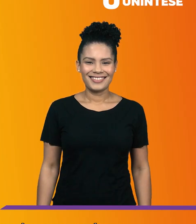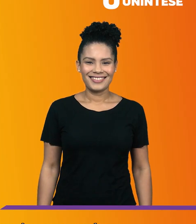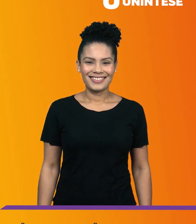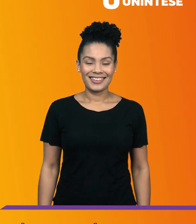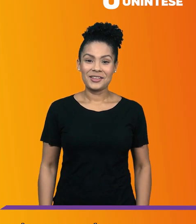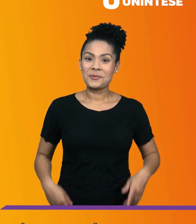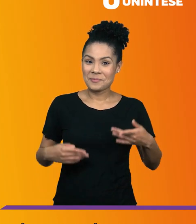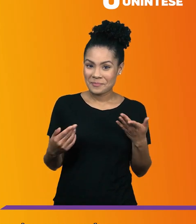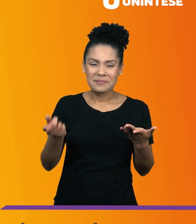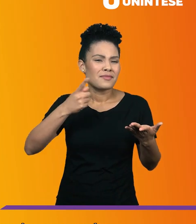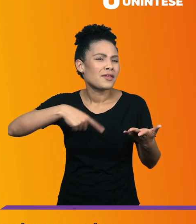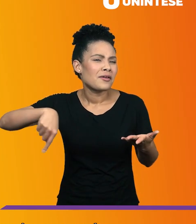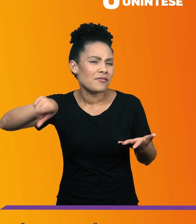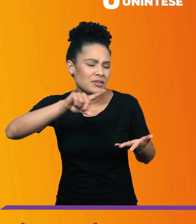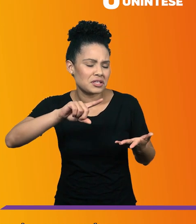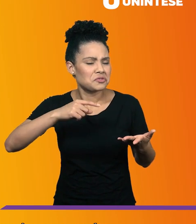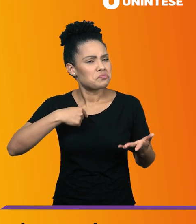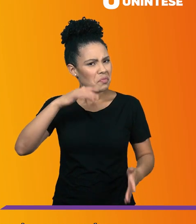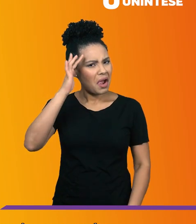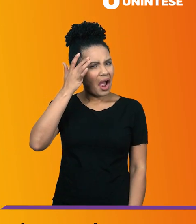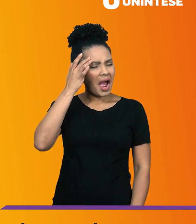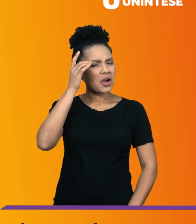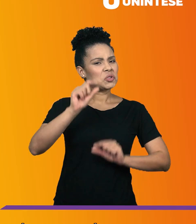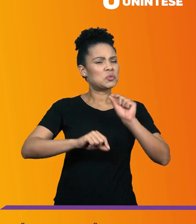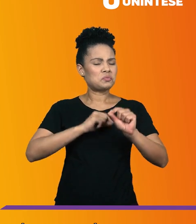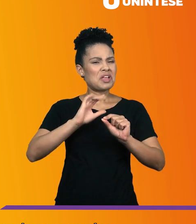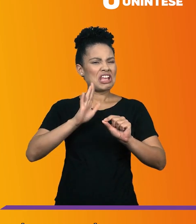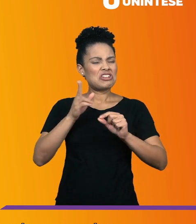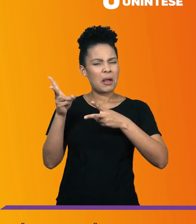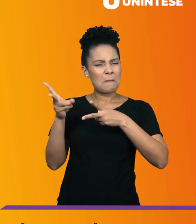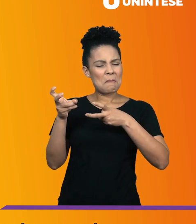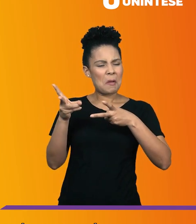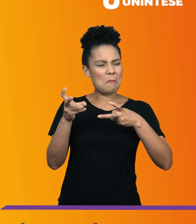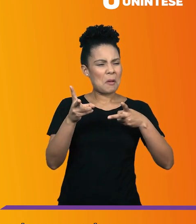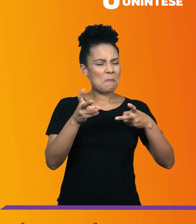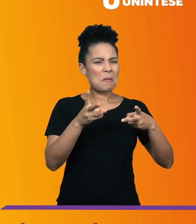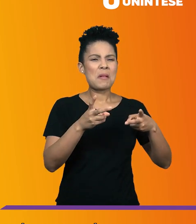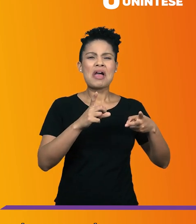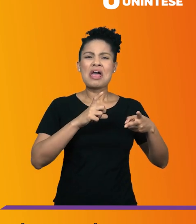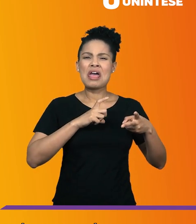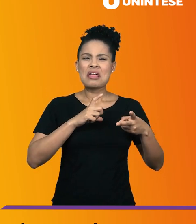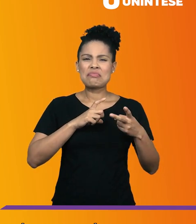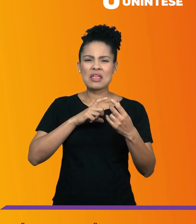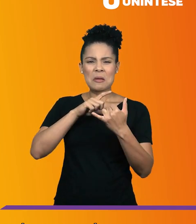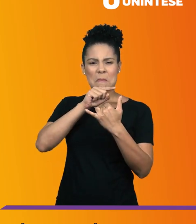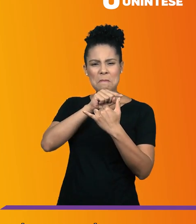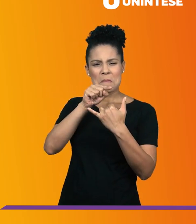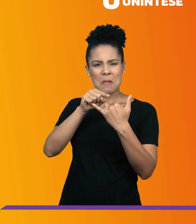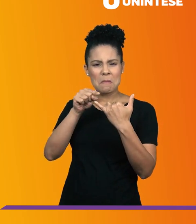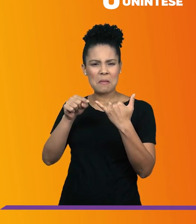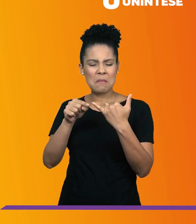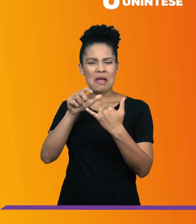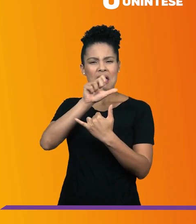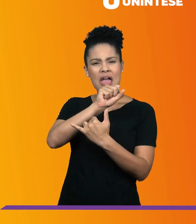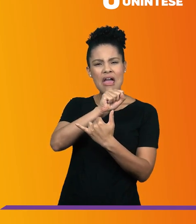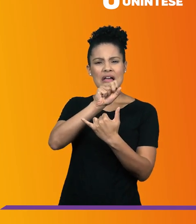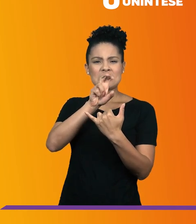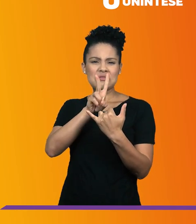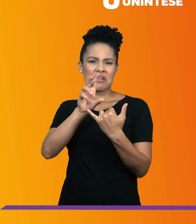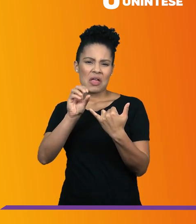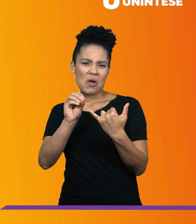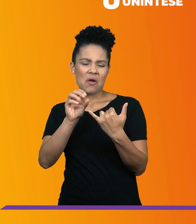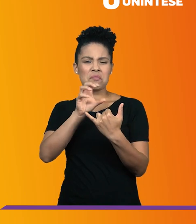Vocês, acredito eu, já viram em algum lugar aqueles modelos de estruturas de frases em Libras? S-V-O?